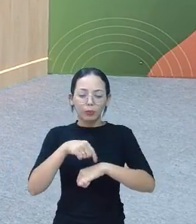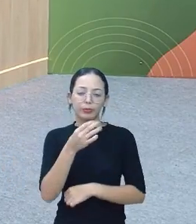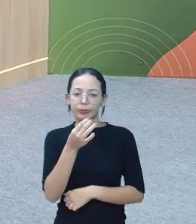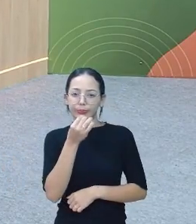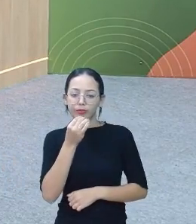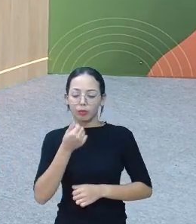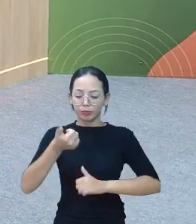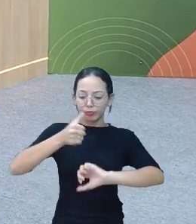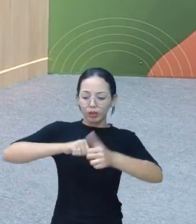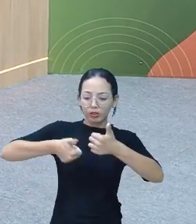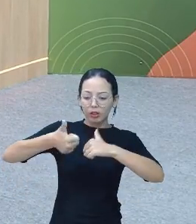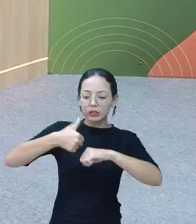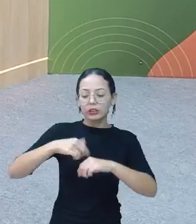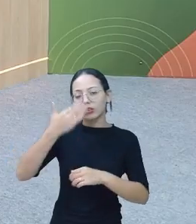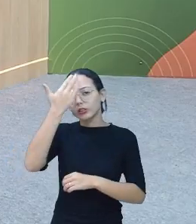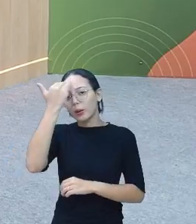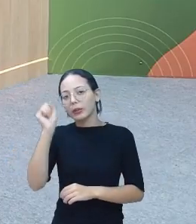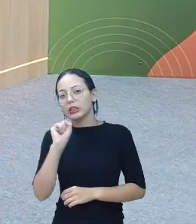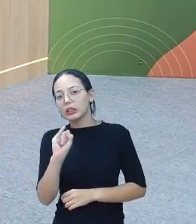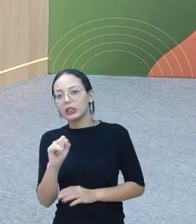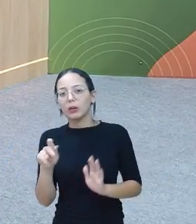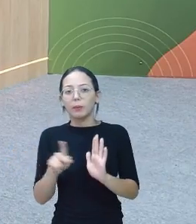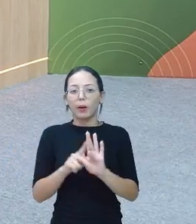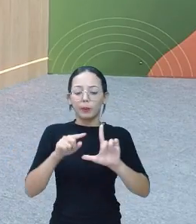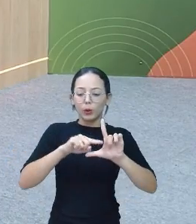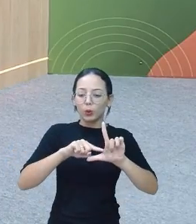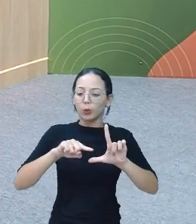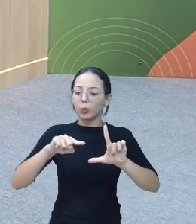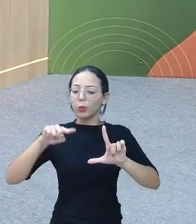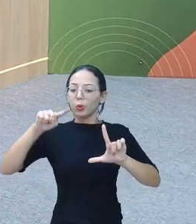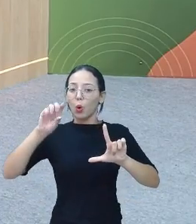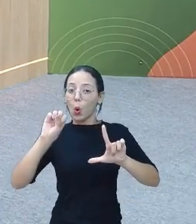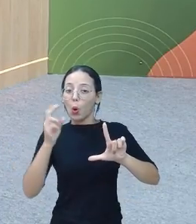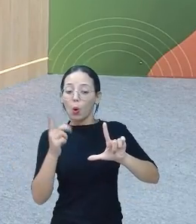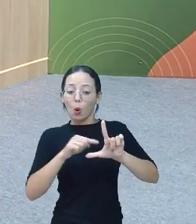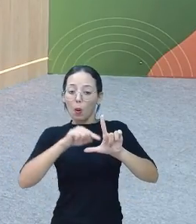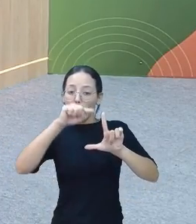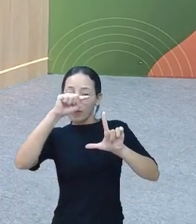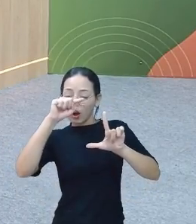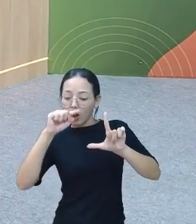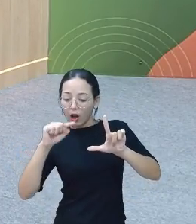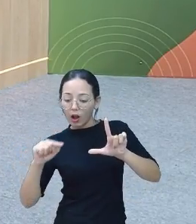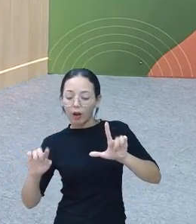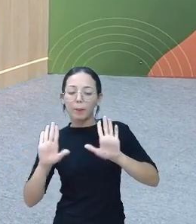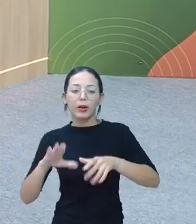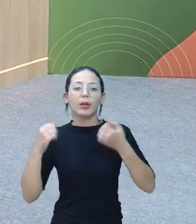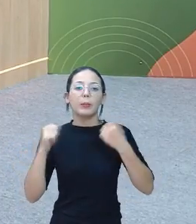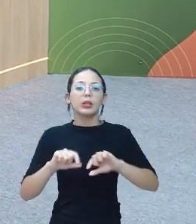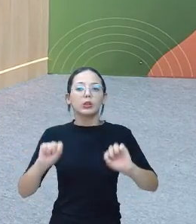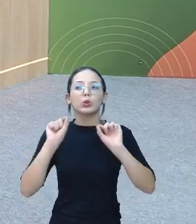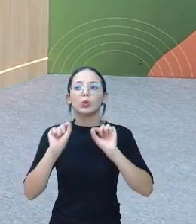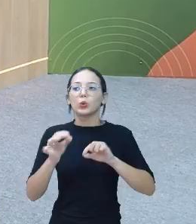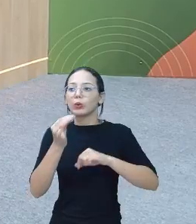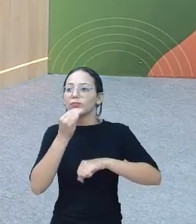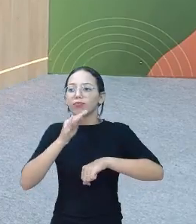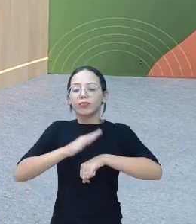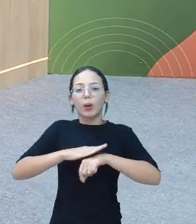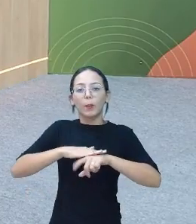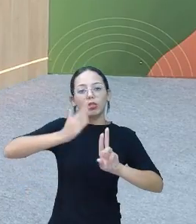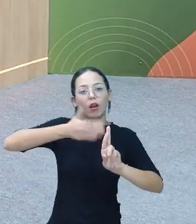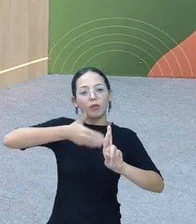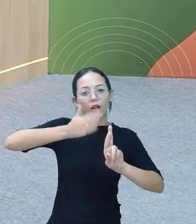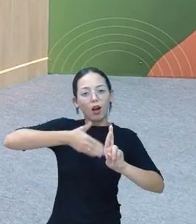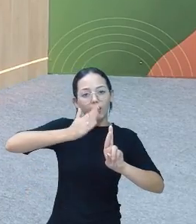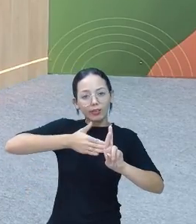fazer uma análise para saber se algo está crescendo ou decrescendo, mas para isso você precisa de um tempo de